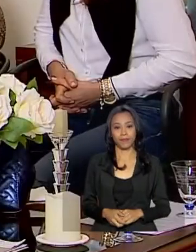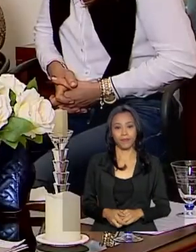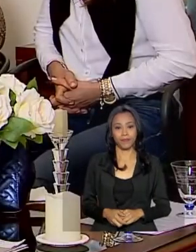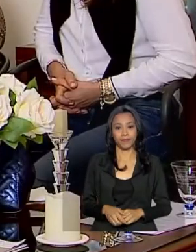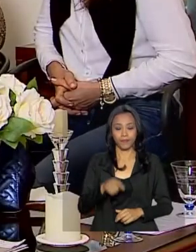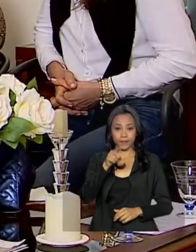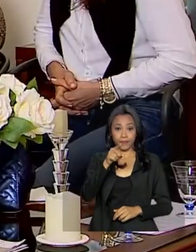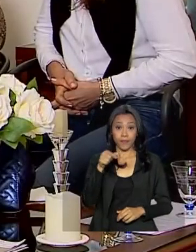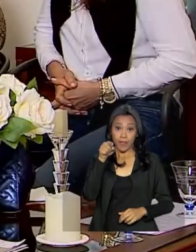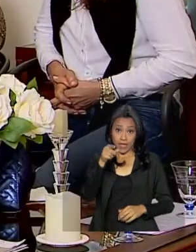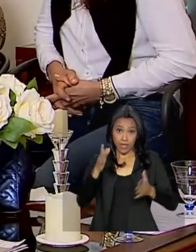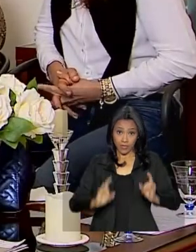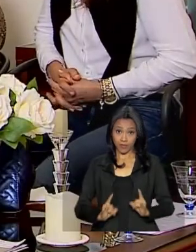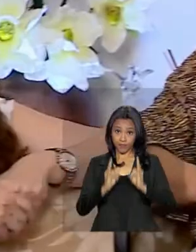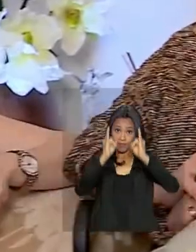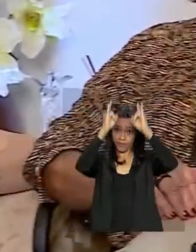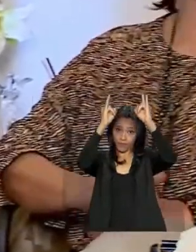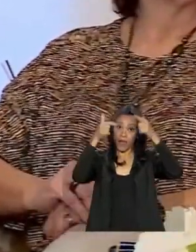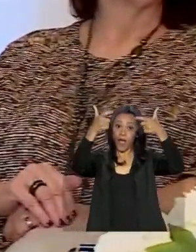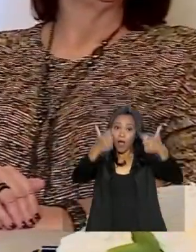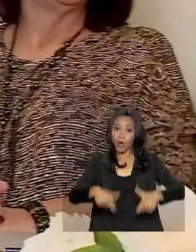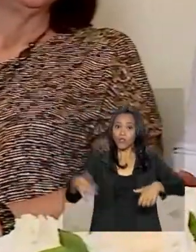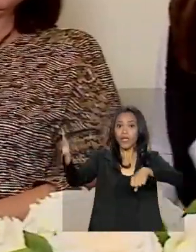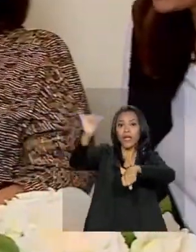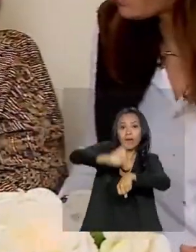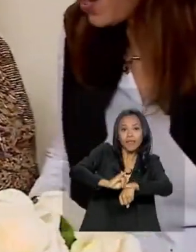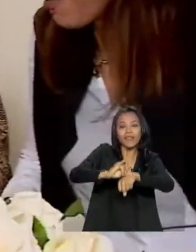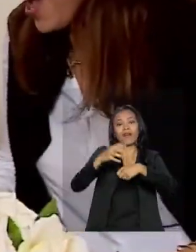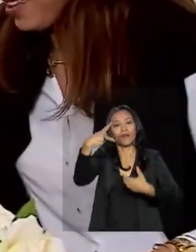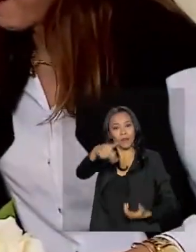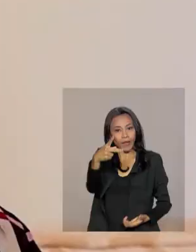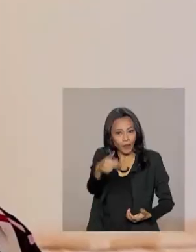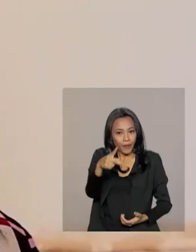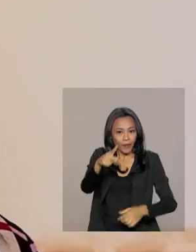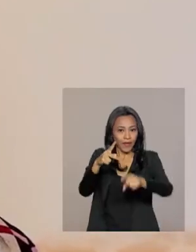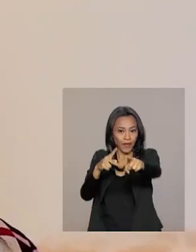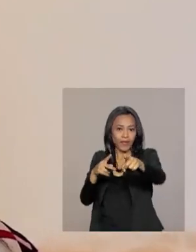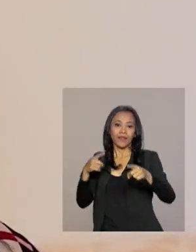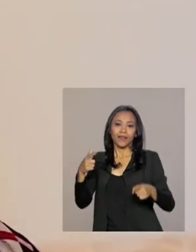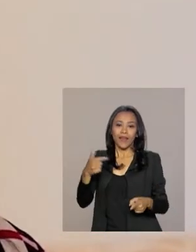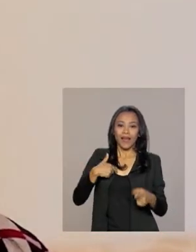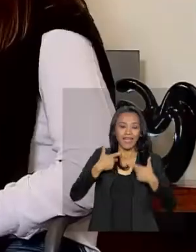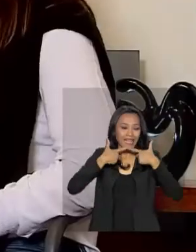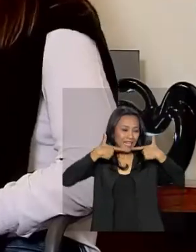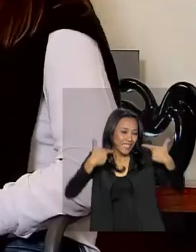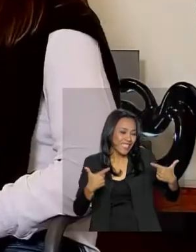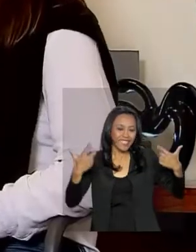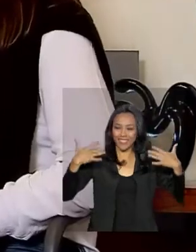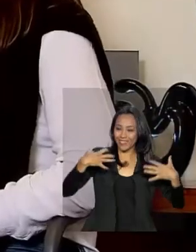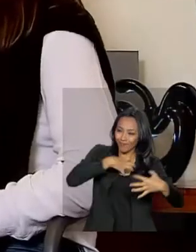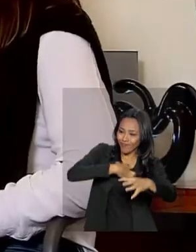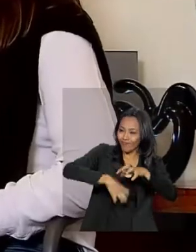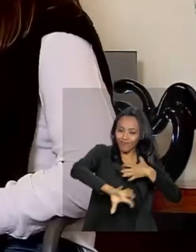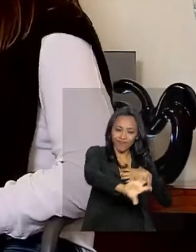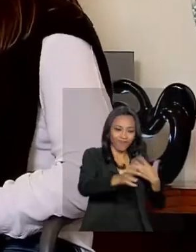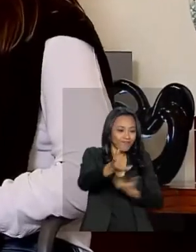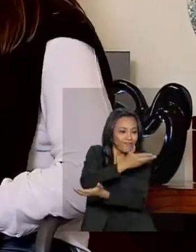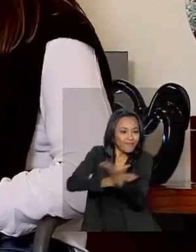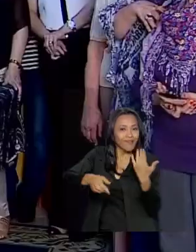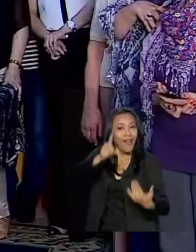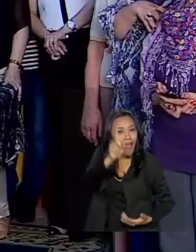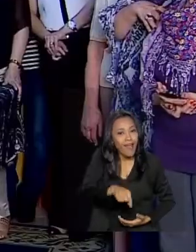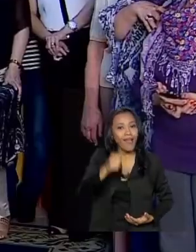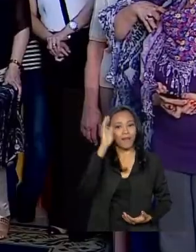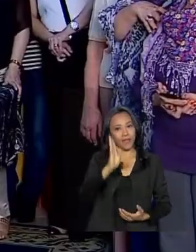O apartamento fica em Assunção, mas não tem como esconder. A hospitalidade e a alegria aqui são genuinamente